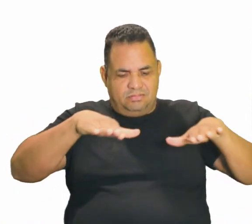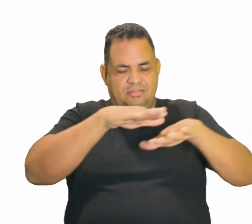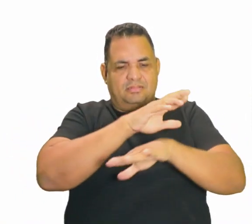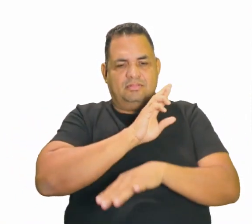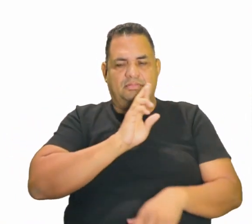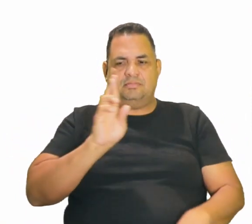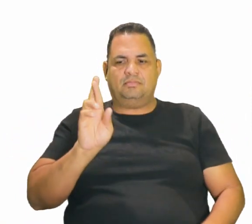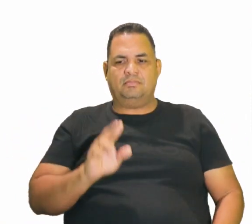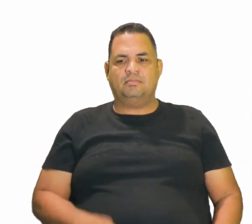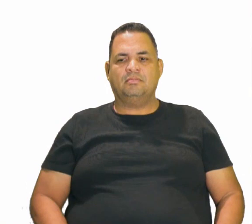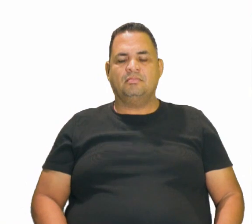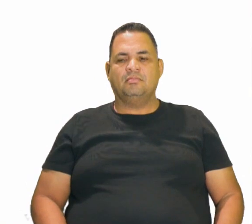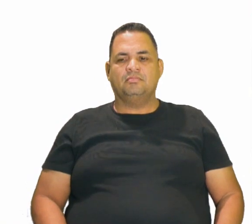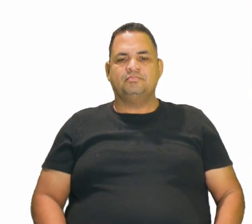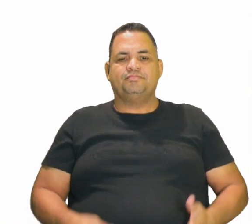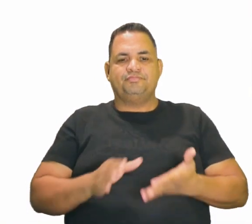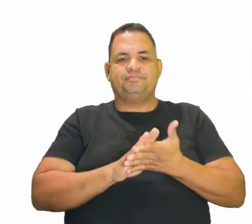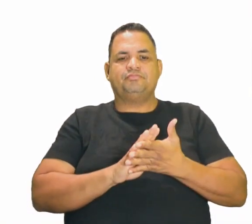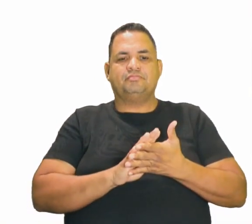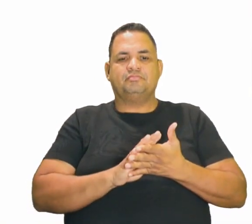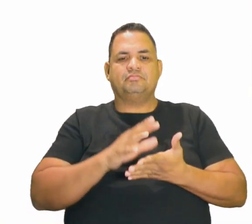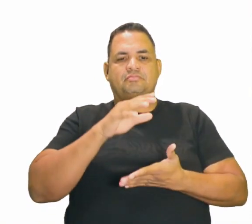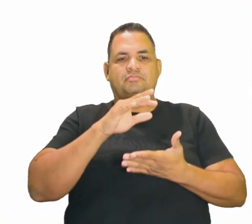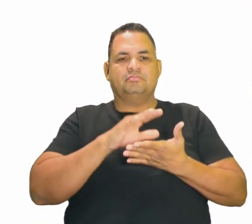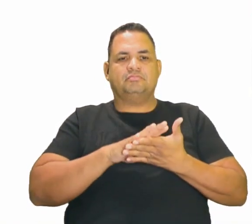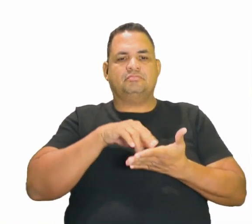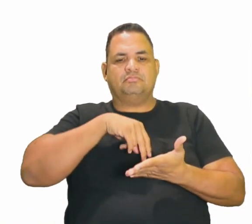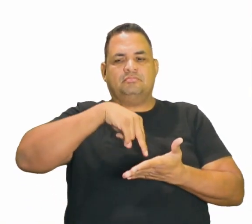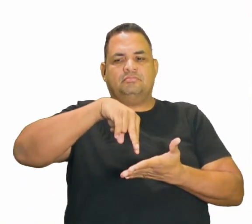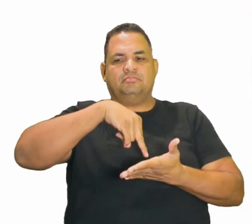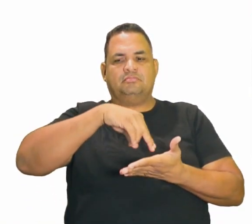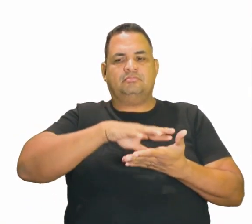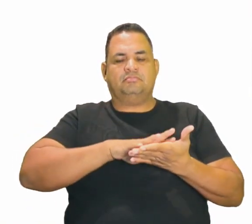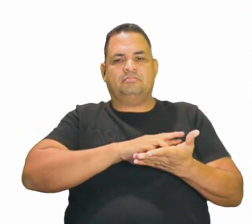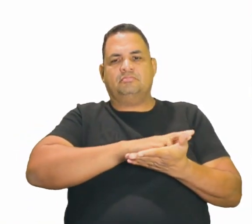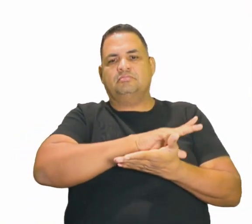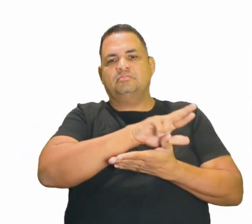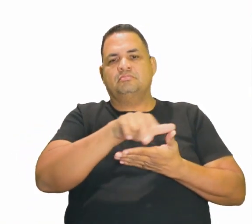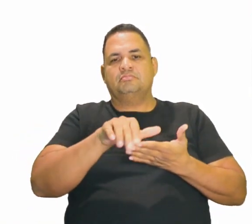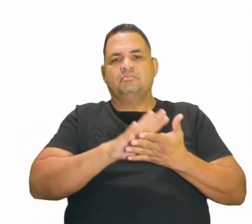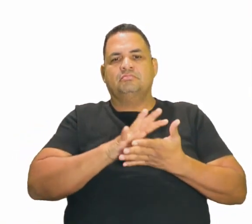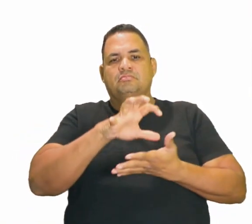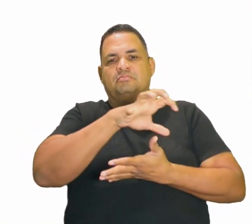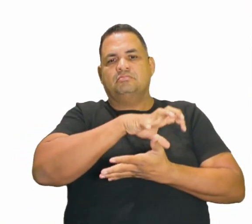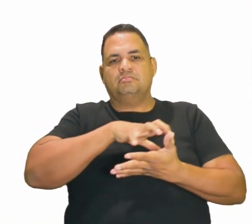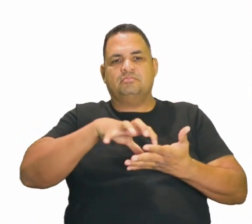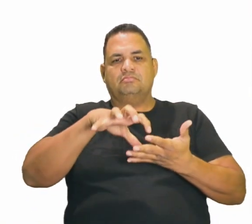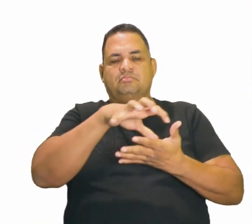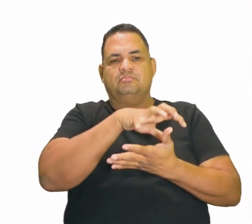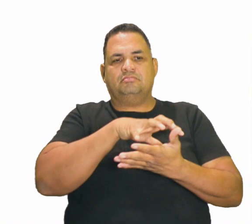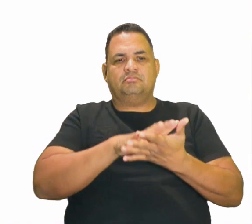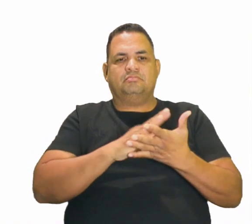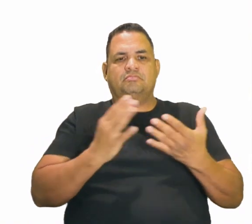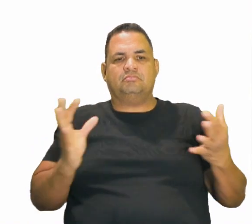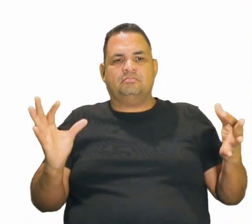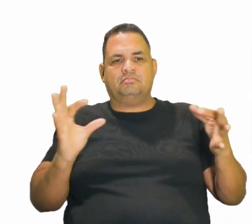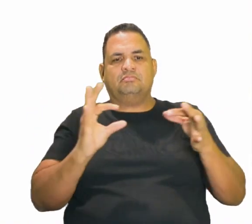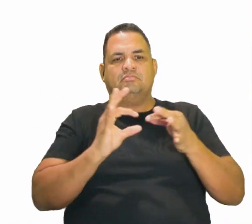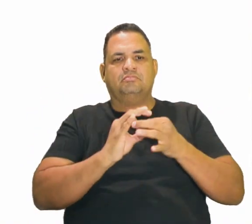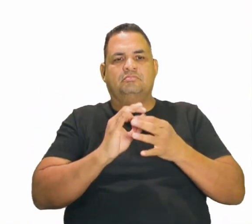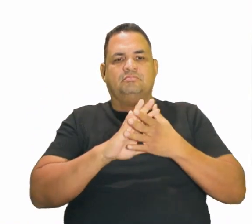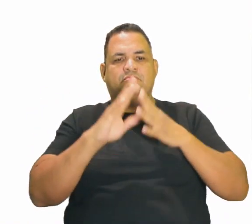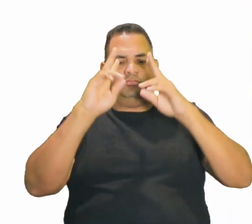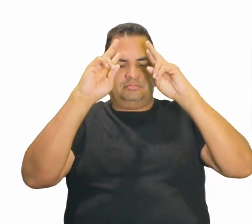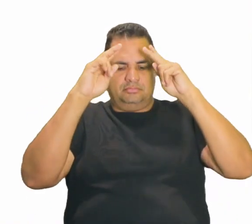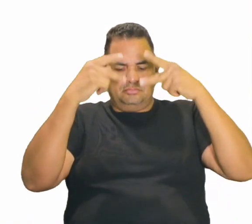religiosos então a dança em suas diversas manifestações está ligada a raça humana